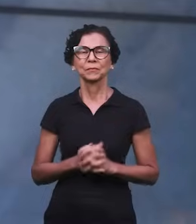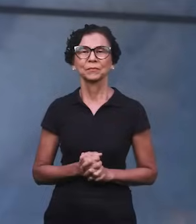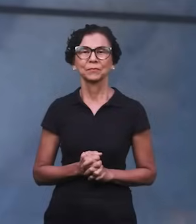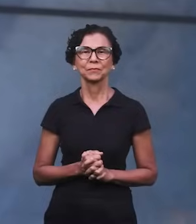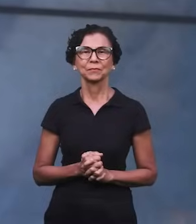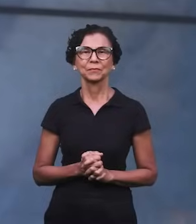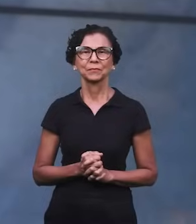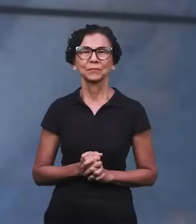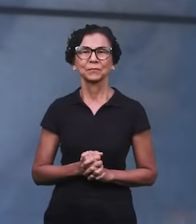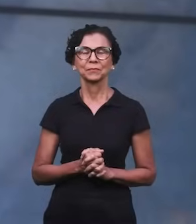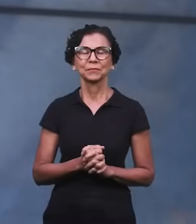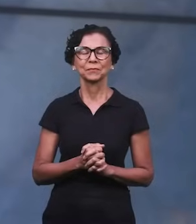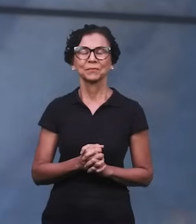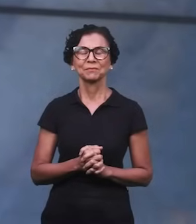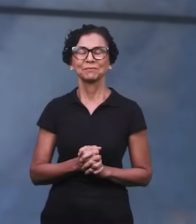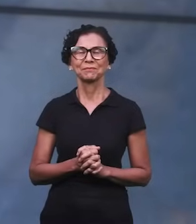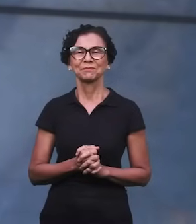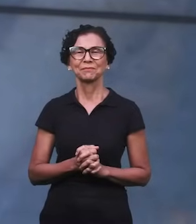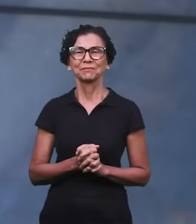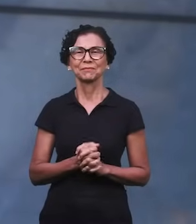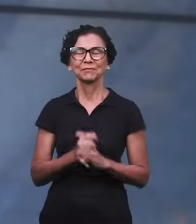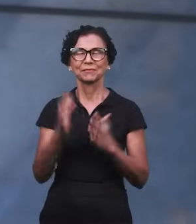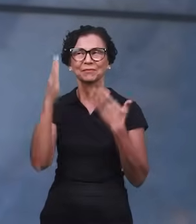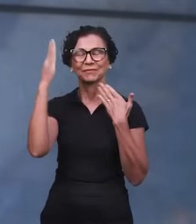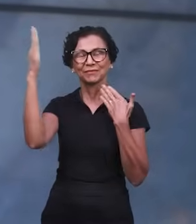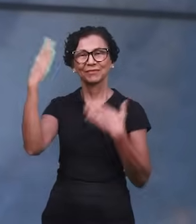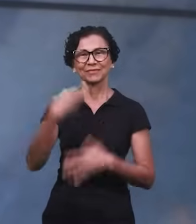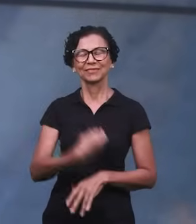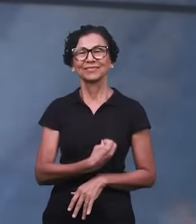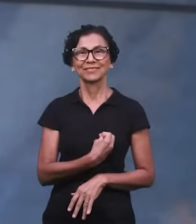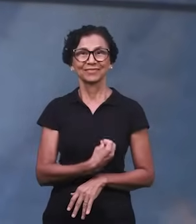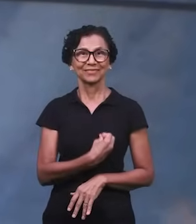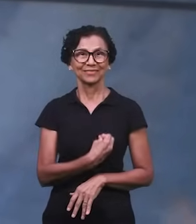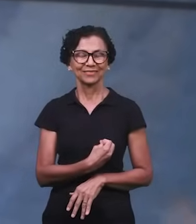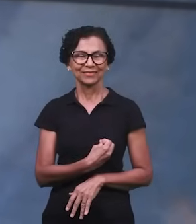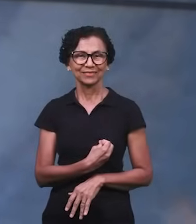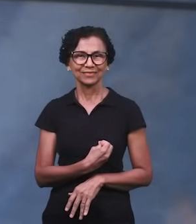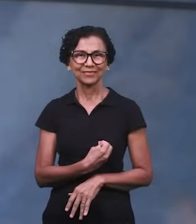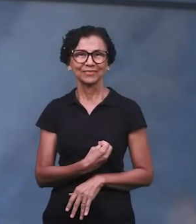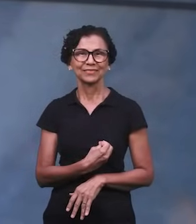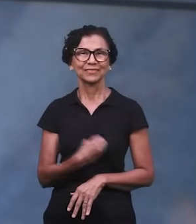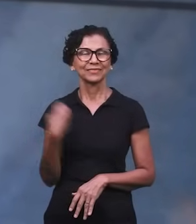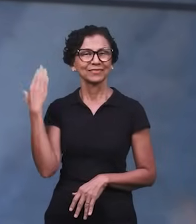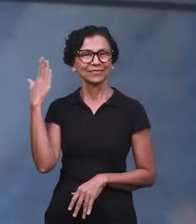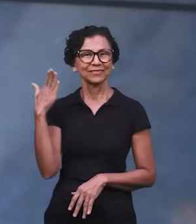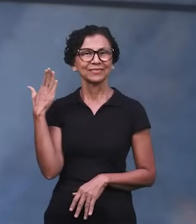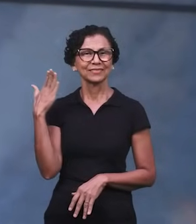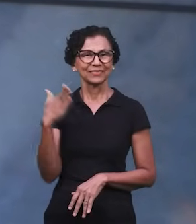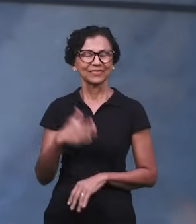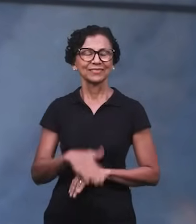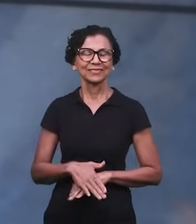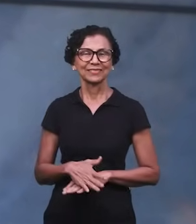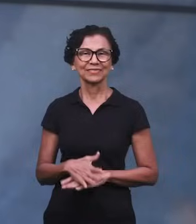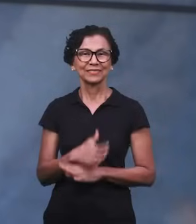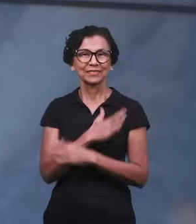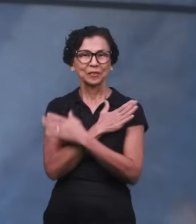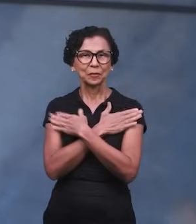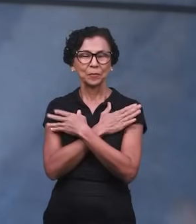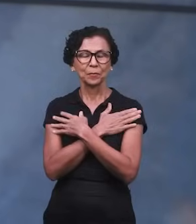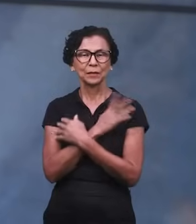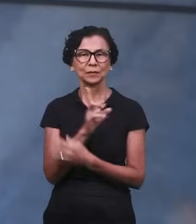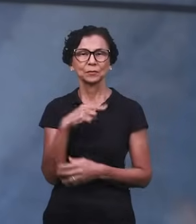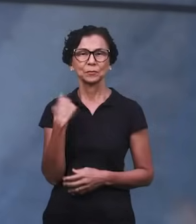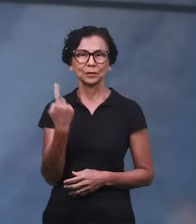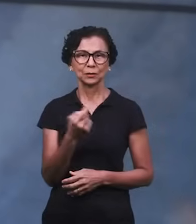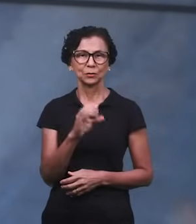todos. Amém. Obrigado, Renato, pela sua participação, por você trazer essa mensagem para nós. Uma alegria, um grande abraço para os